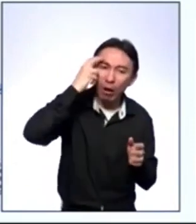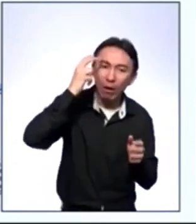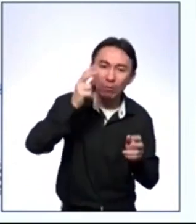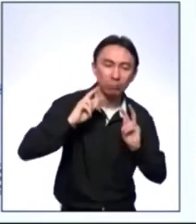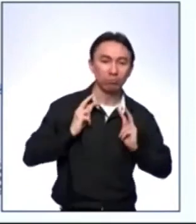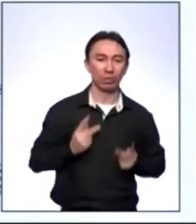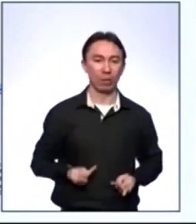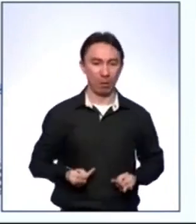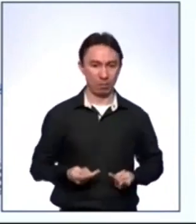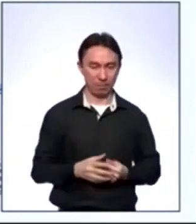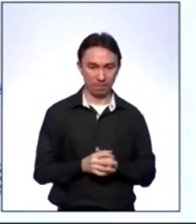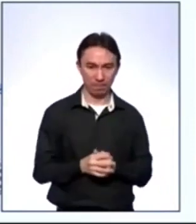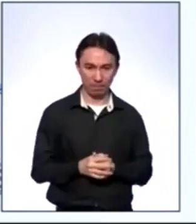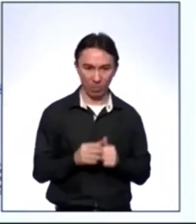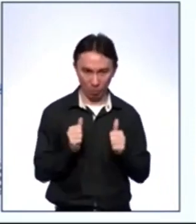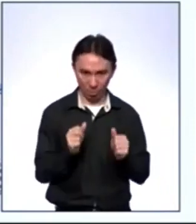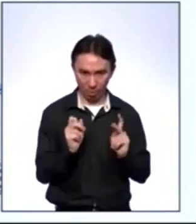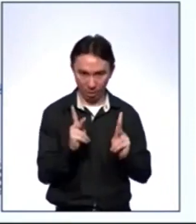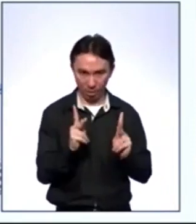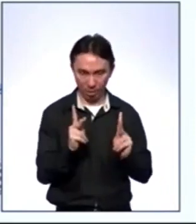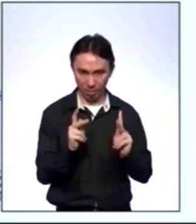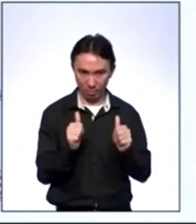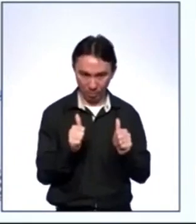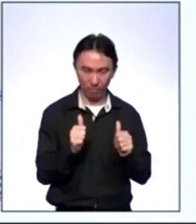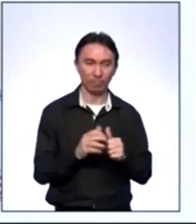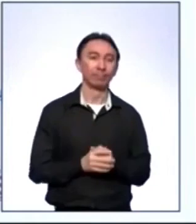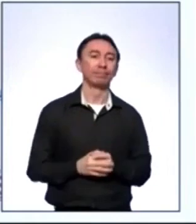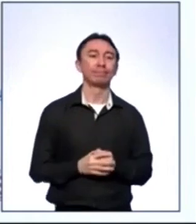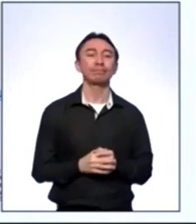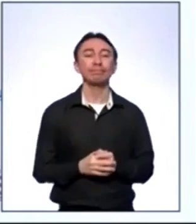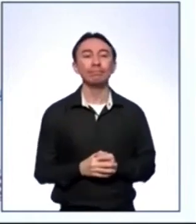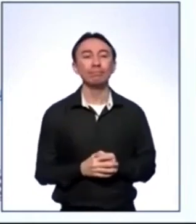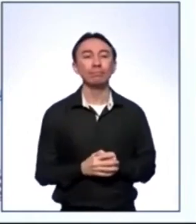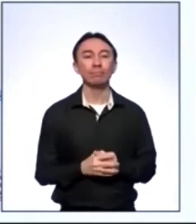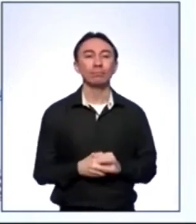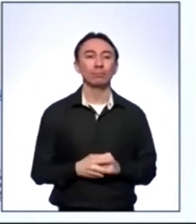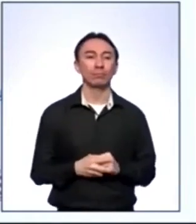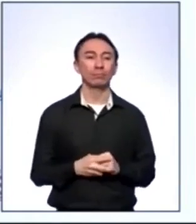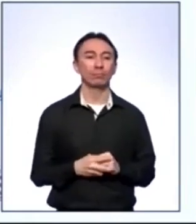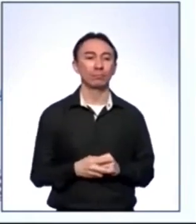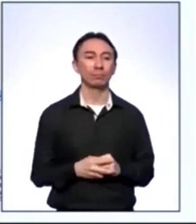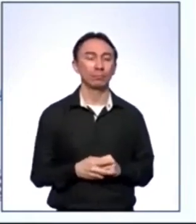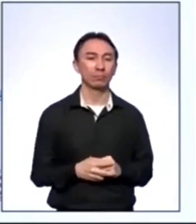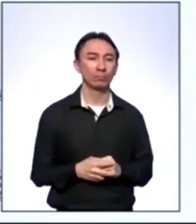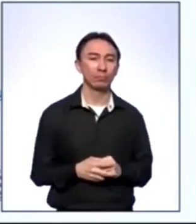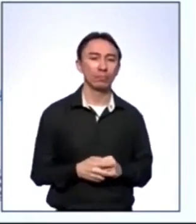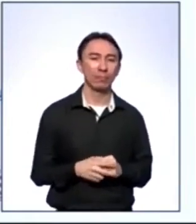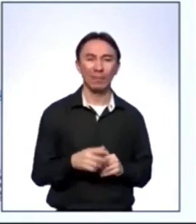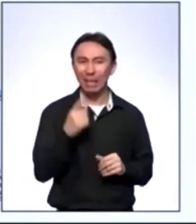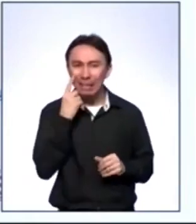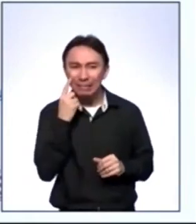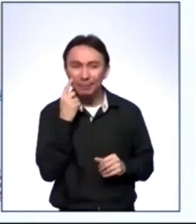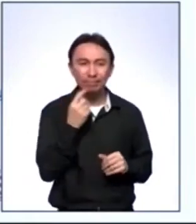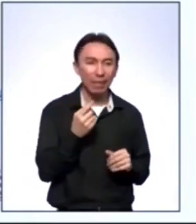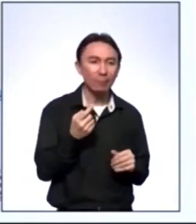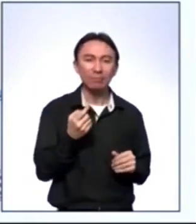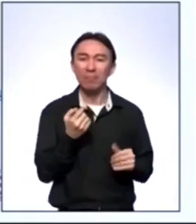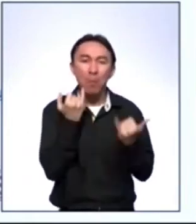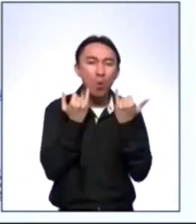da humanidade. Tá bom? Muito bem, vamos lá. Informações aqui não estão muito